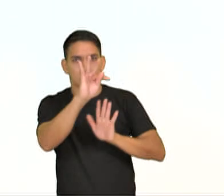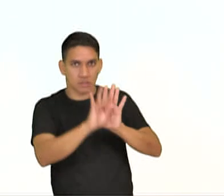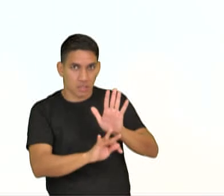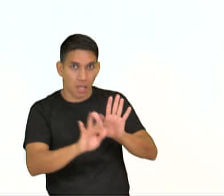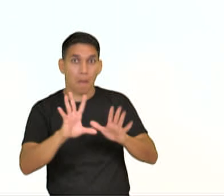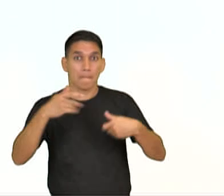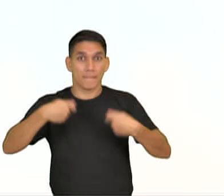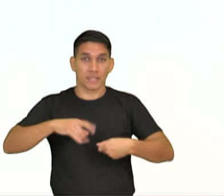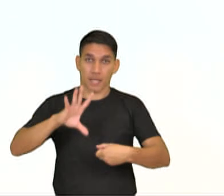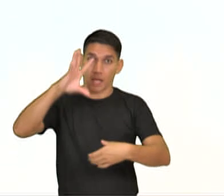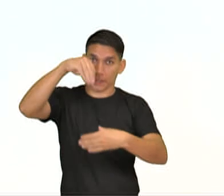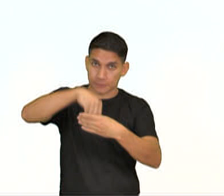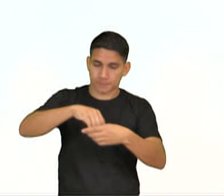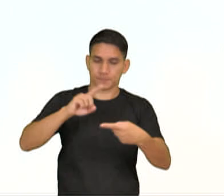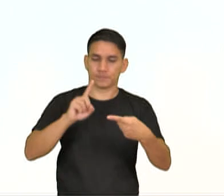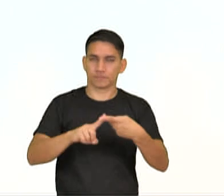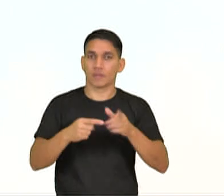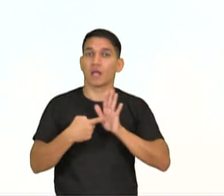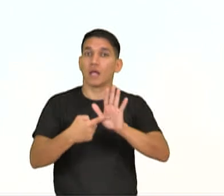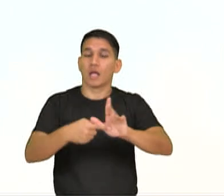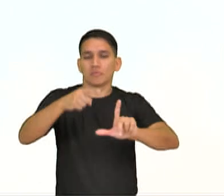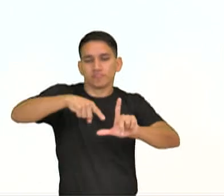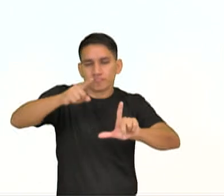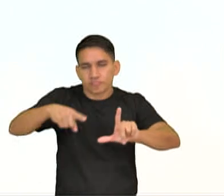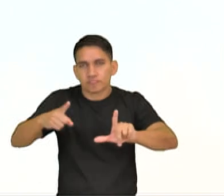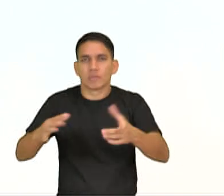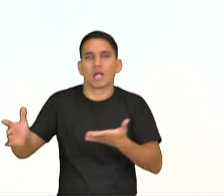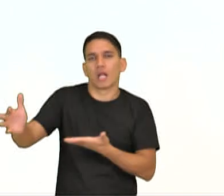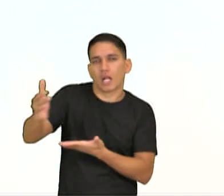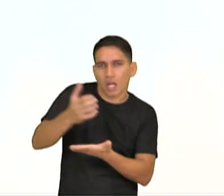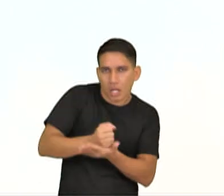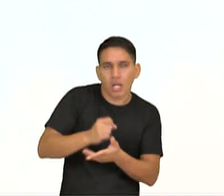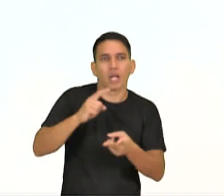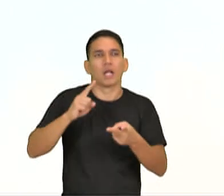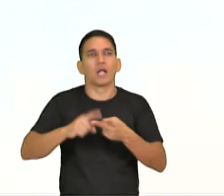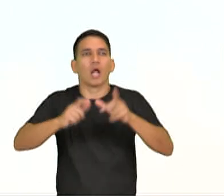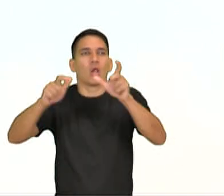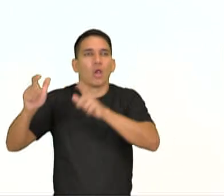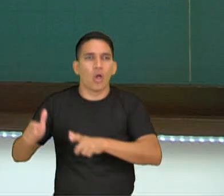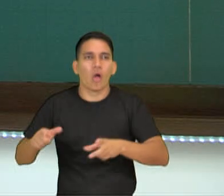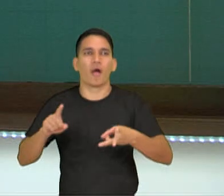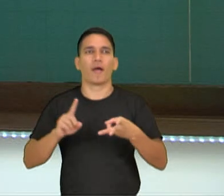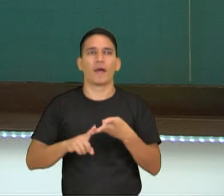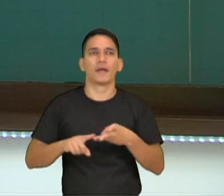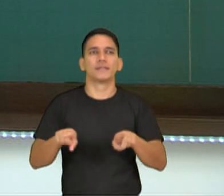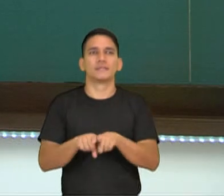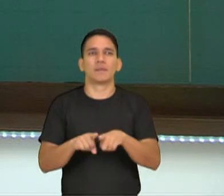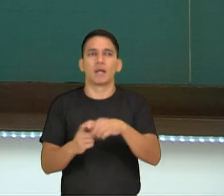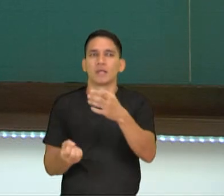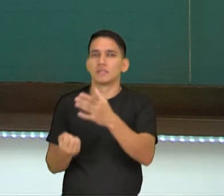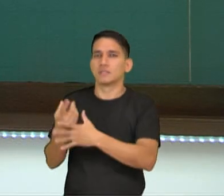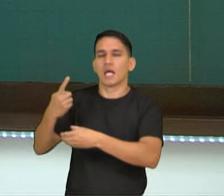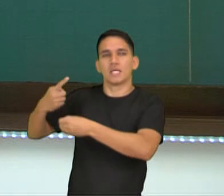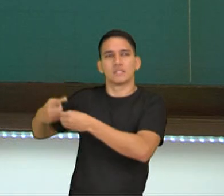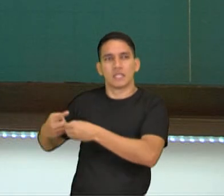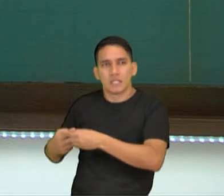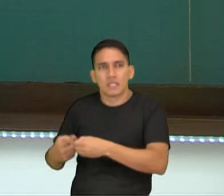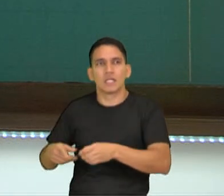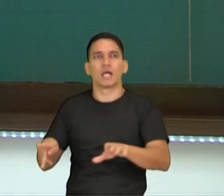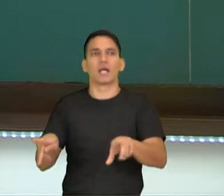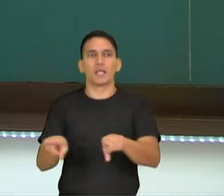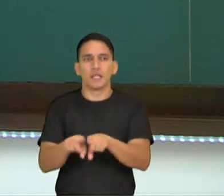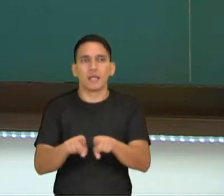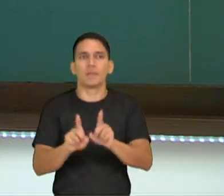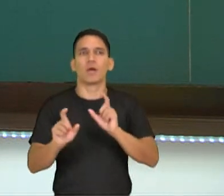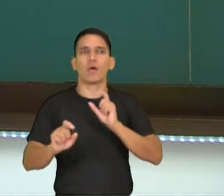conter apresentação de dados estatísticos, idade, população, localização, que região do estado, fundação da